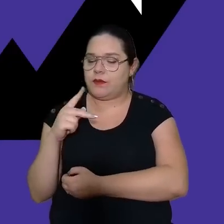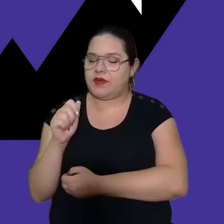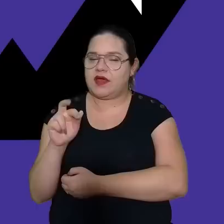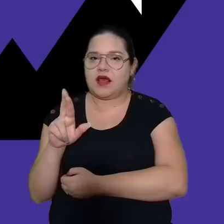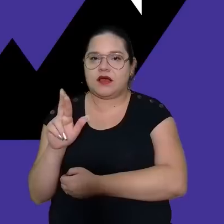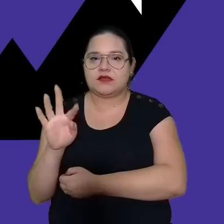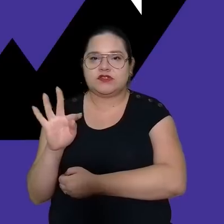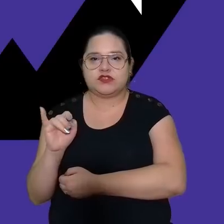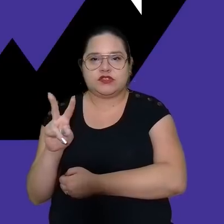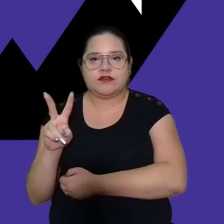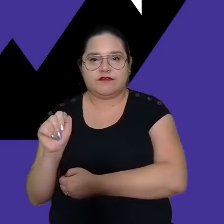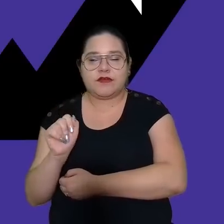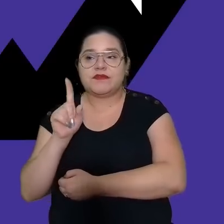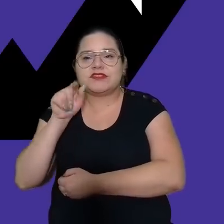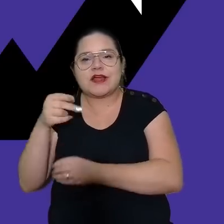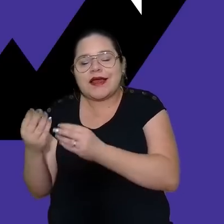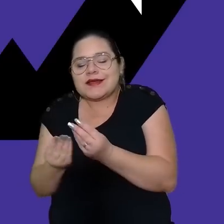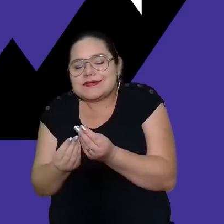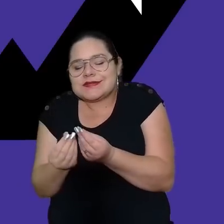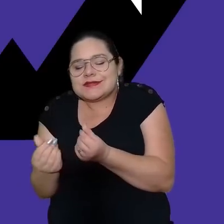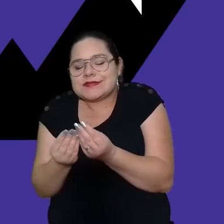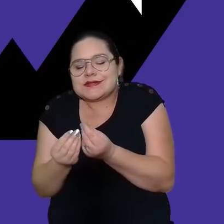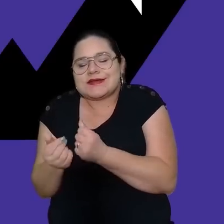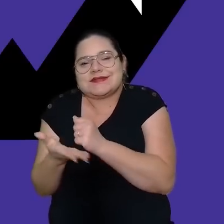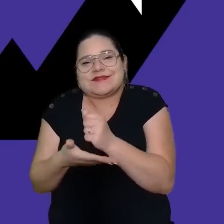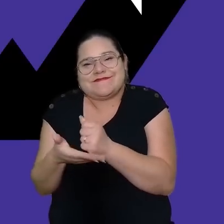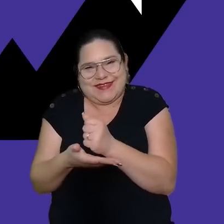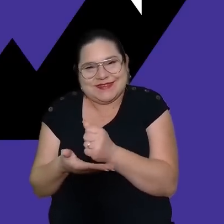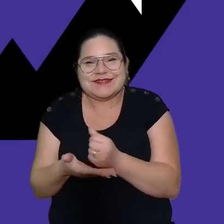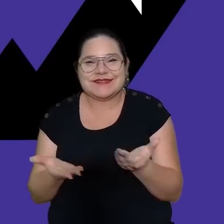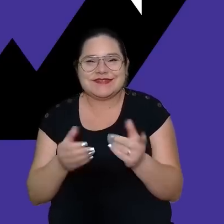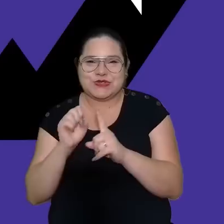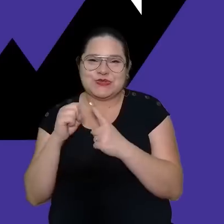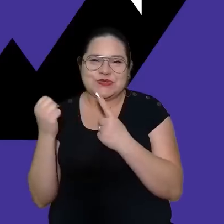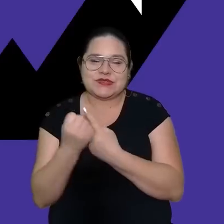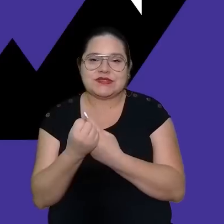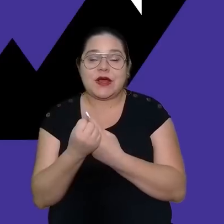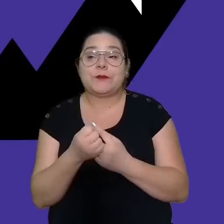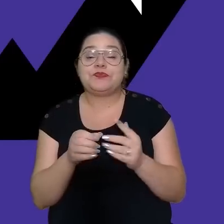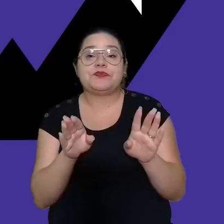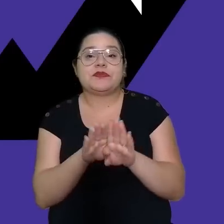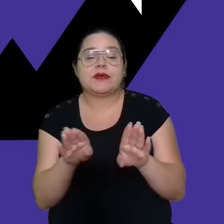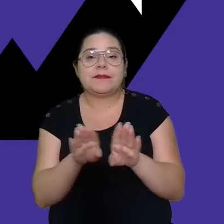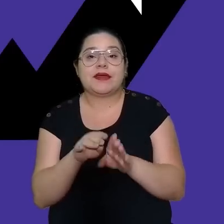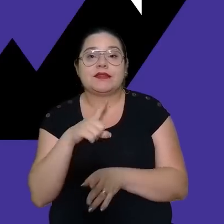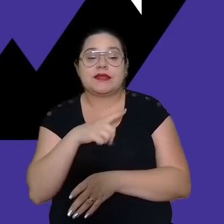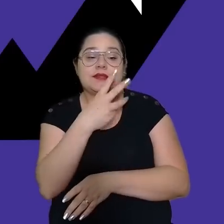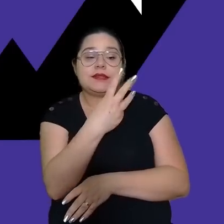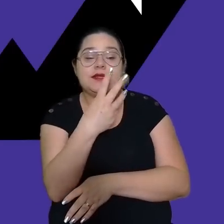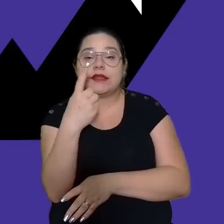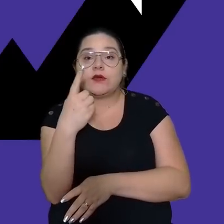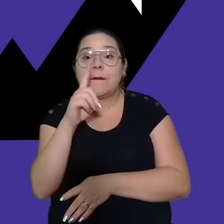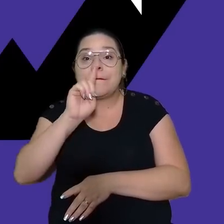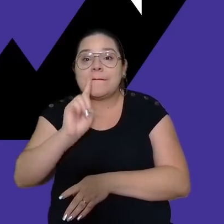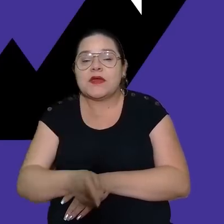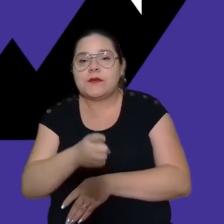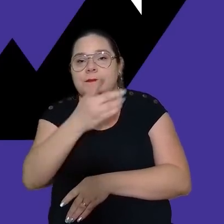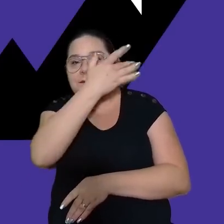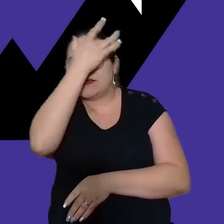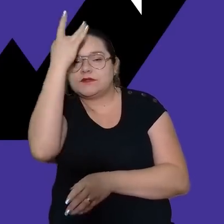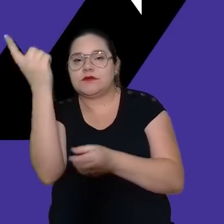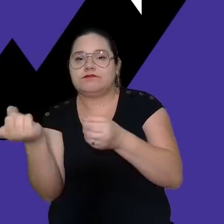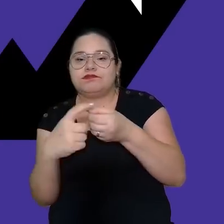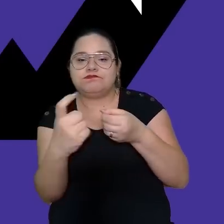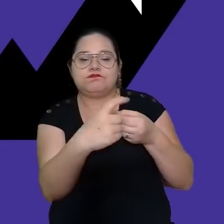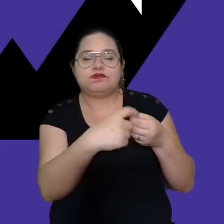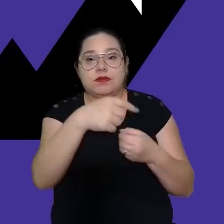a essência ser essencial, você ter ser social. Nós temos 31 mil cooperados, para você ter uma ideia, entre Paraná, Mato Grosso e